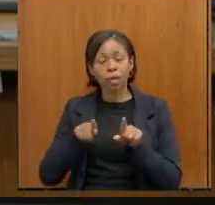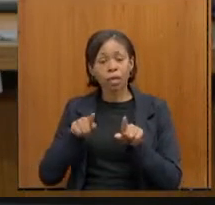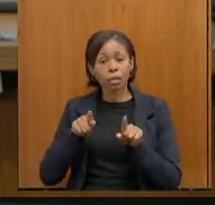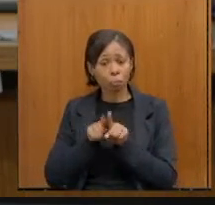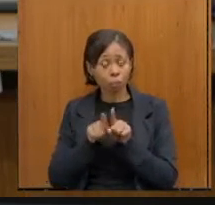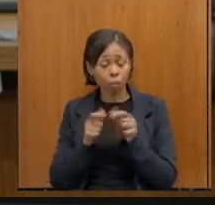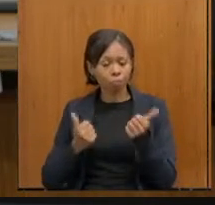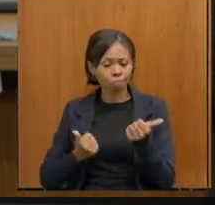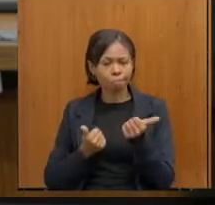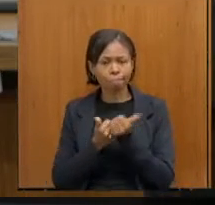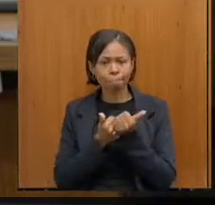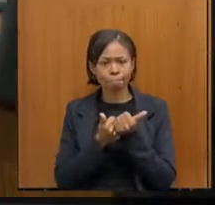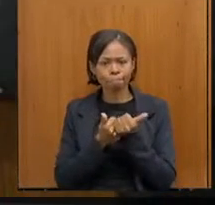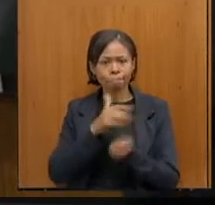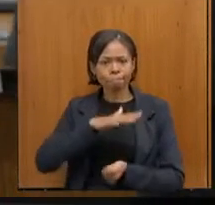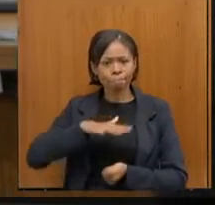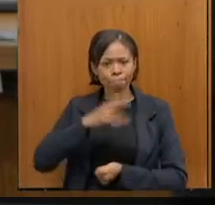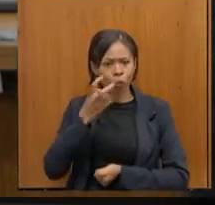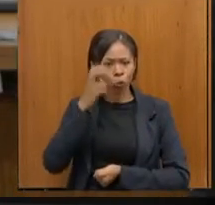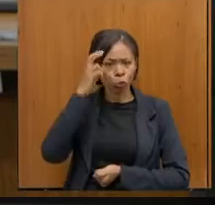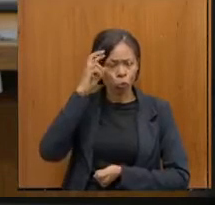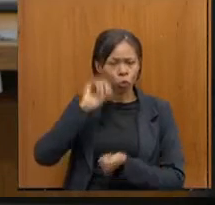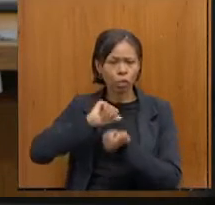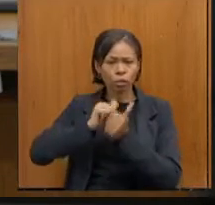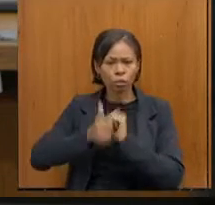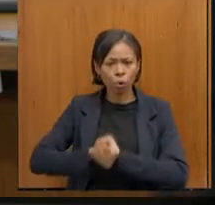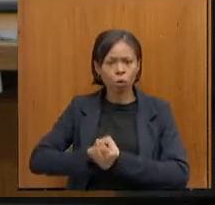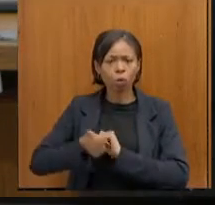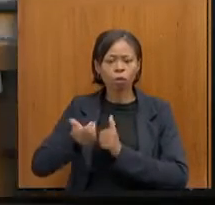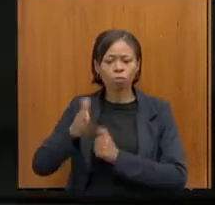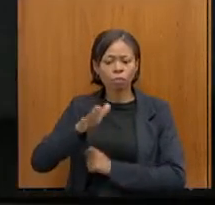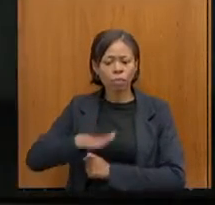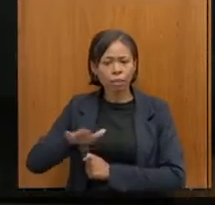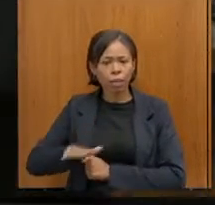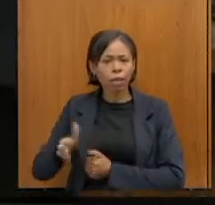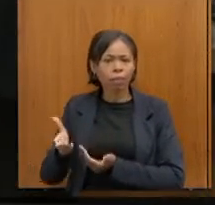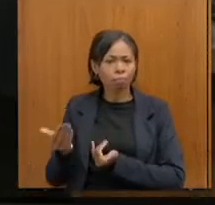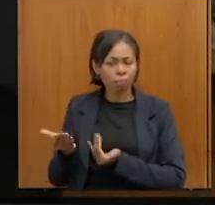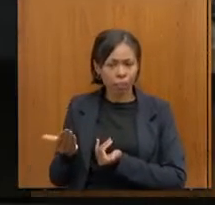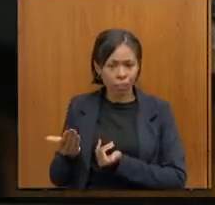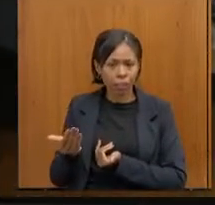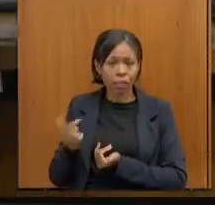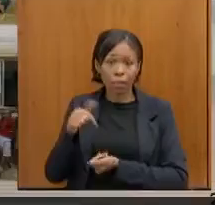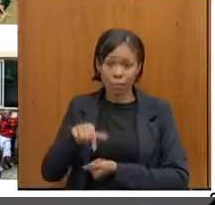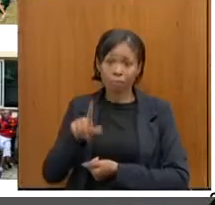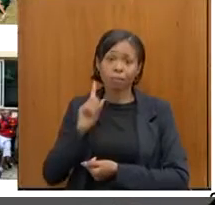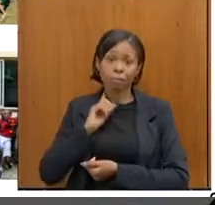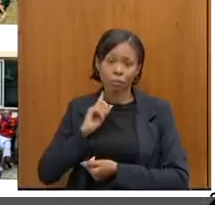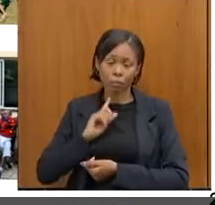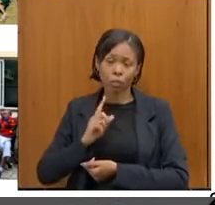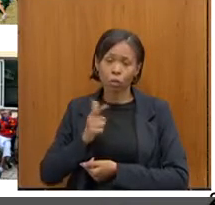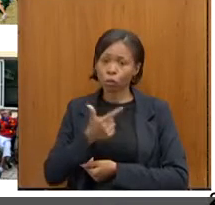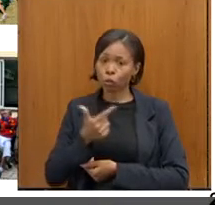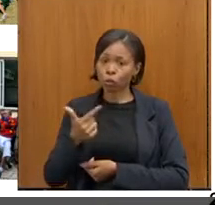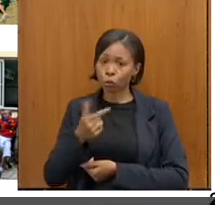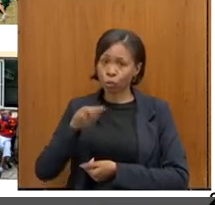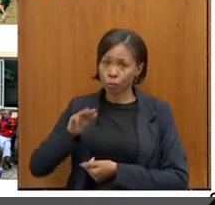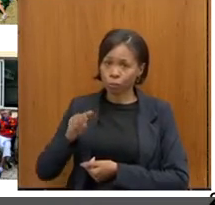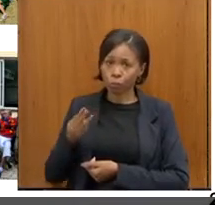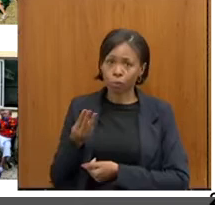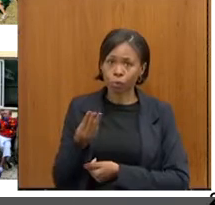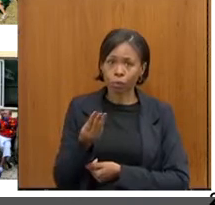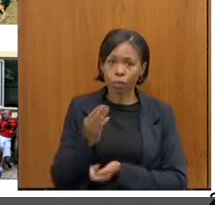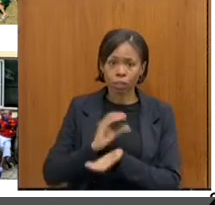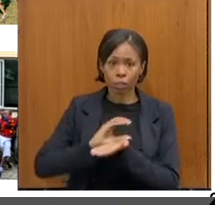Bom dia cultura e esporte infância e adolescência do Estado São 22 milhões é incentivo em 2021